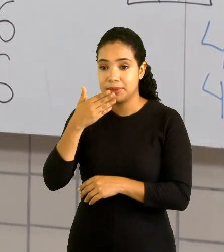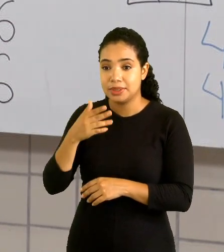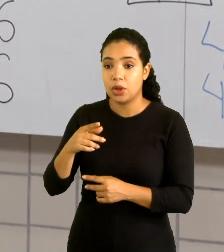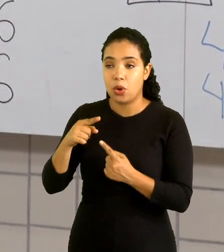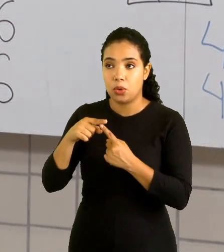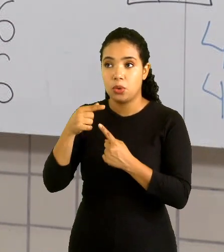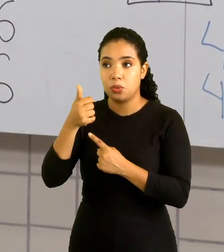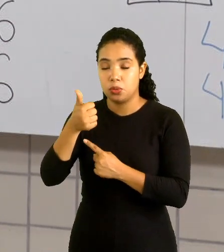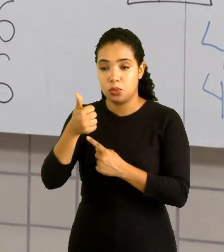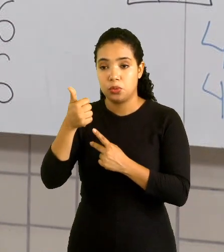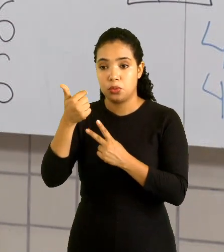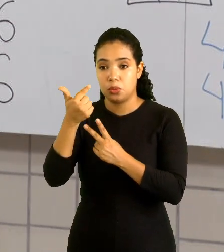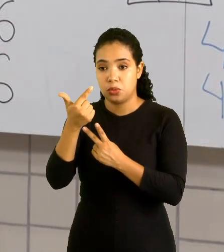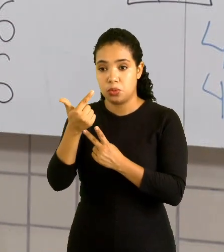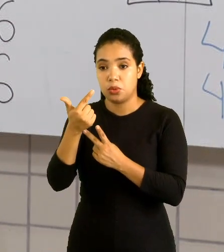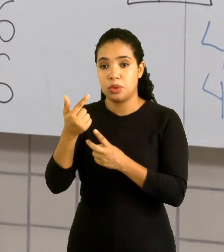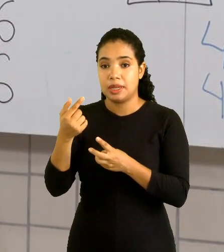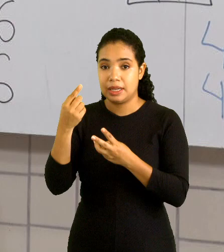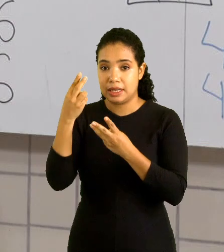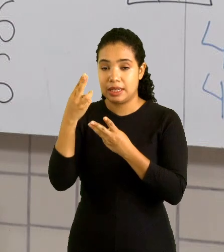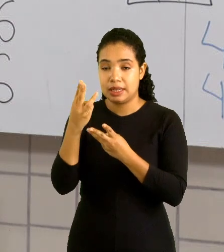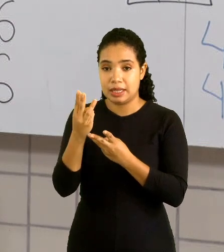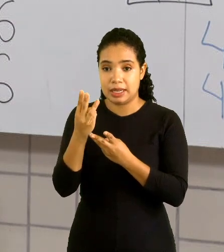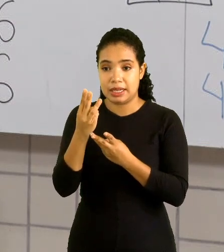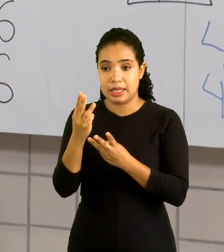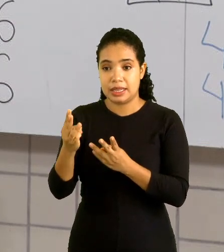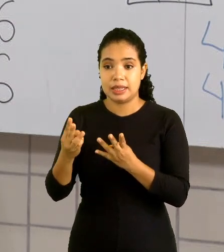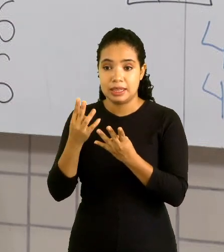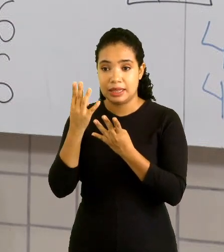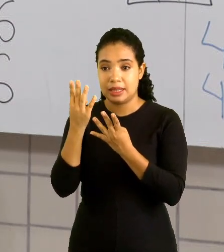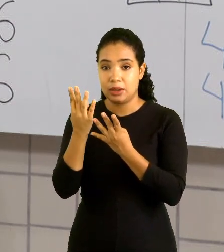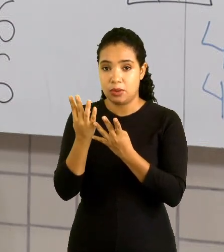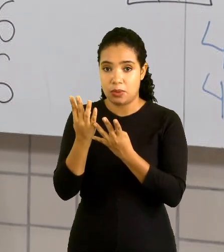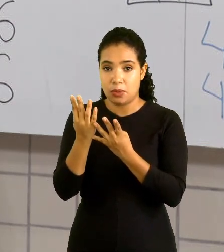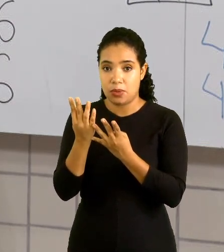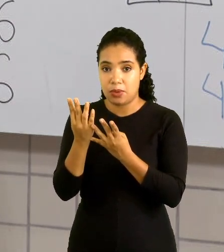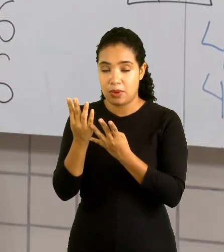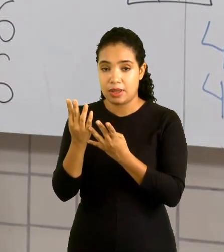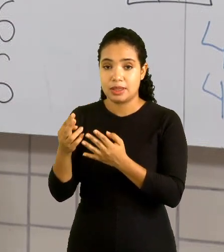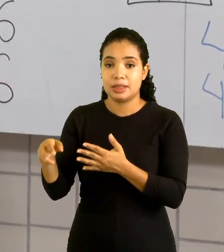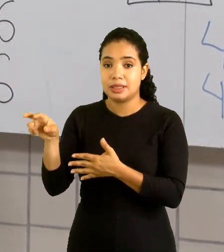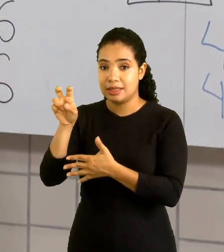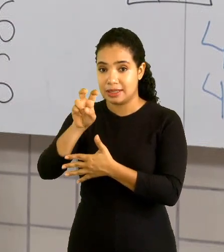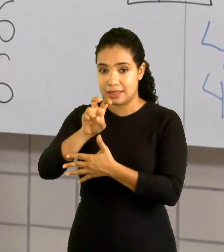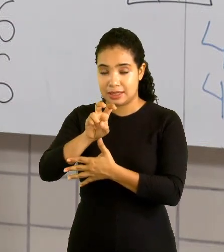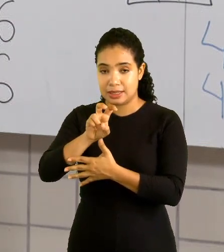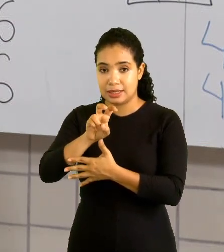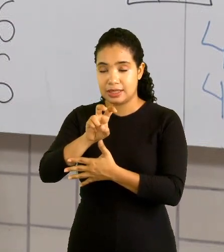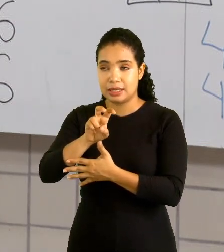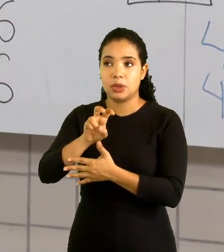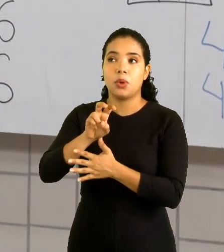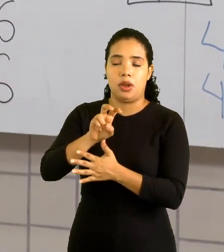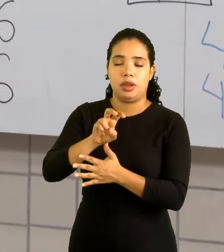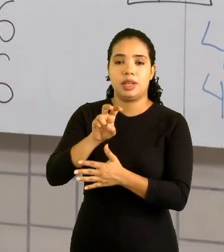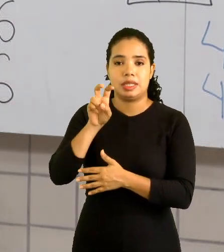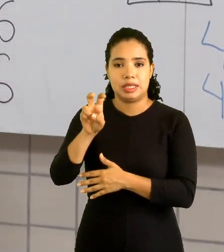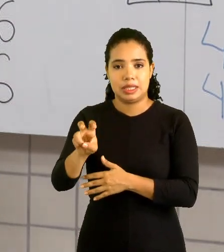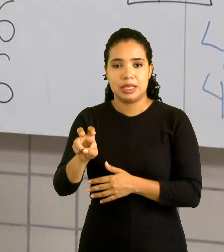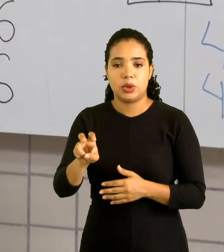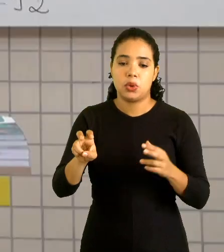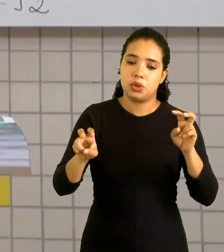1, 2, 3, 4, 5.